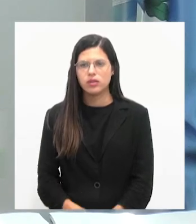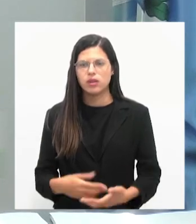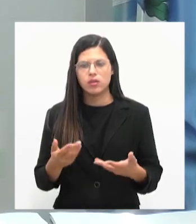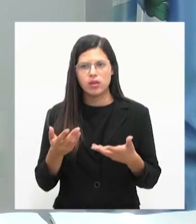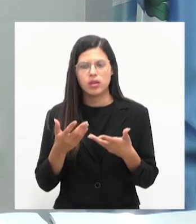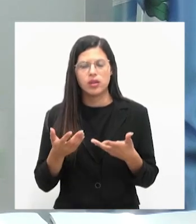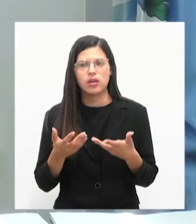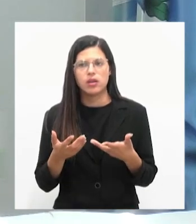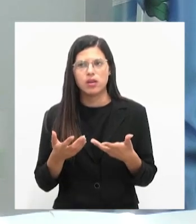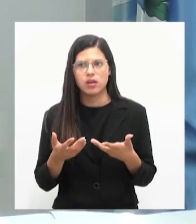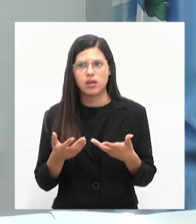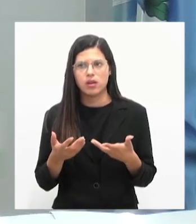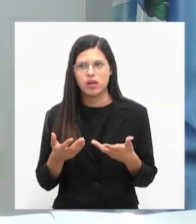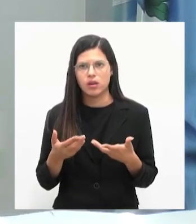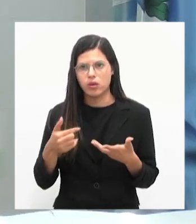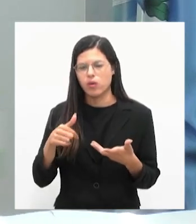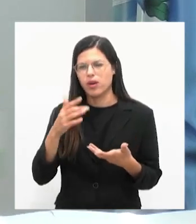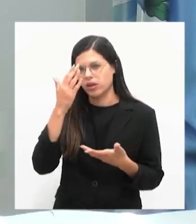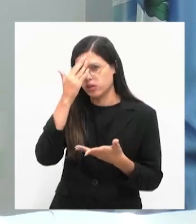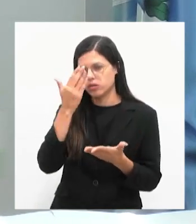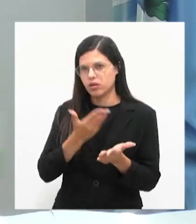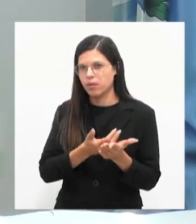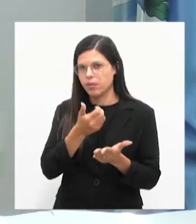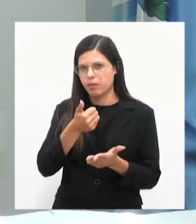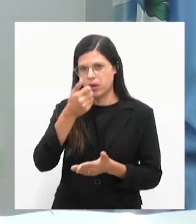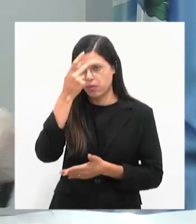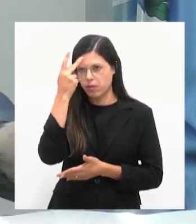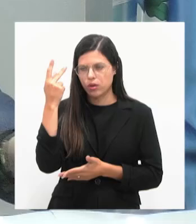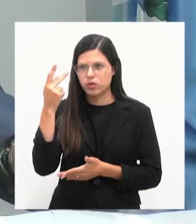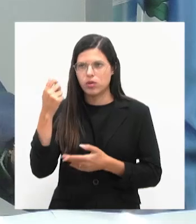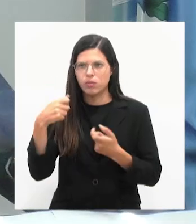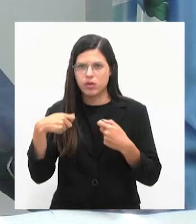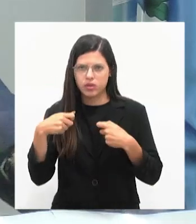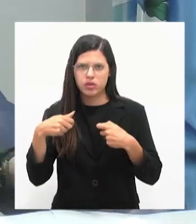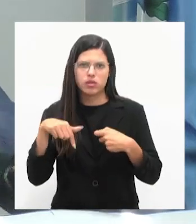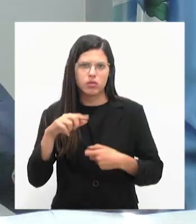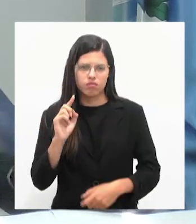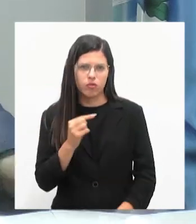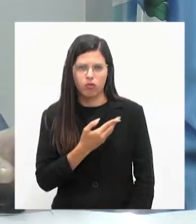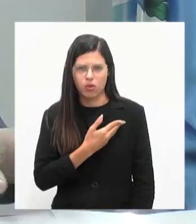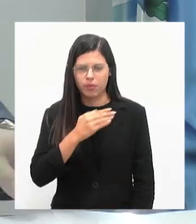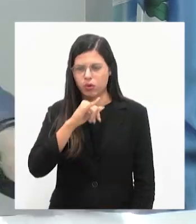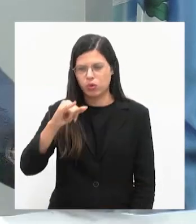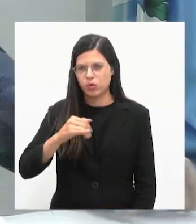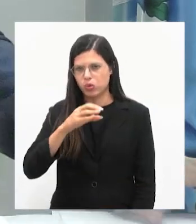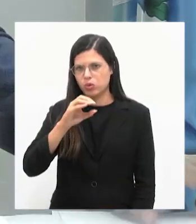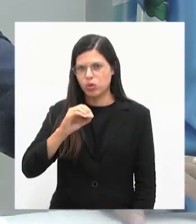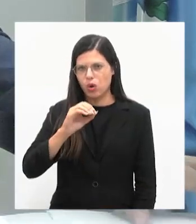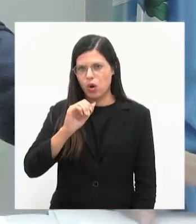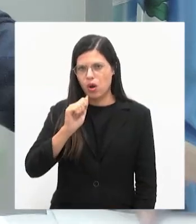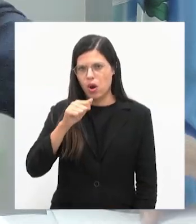ouvida deve ser nosso amigo Joaquim, até para a gente começar a entender